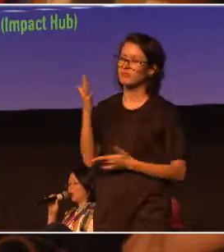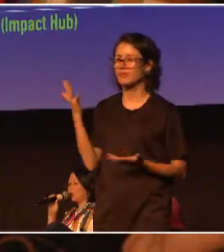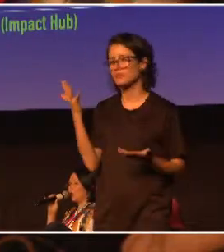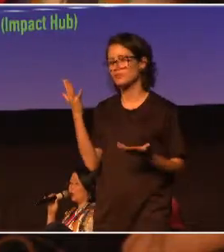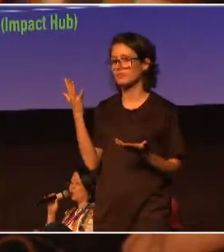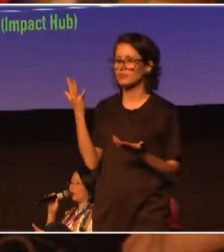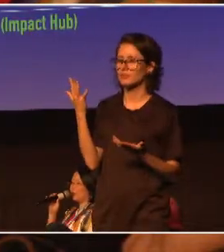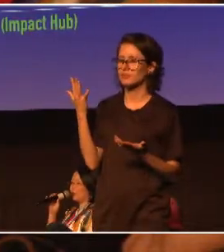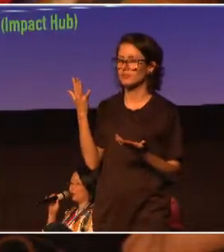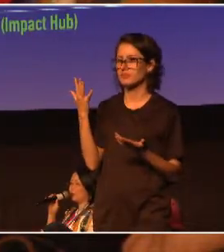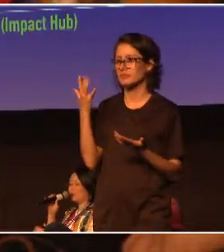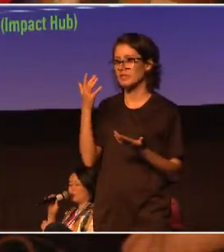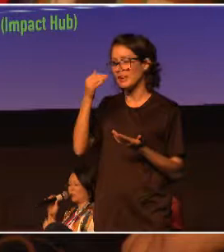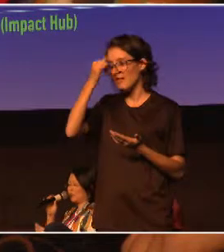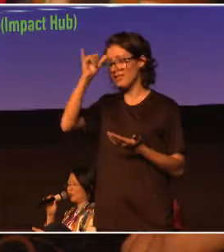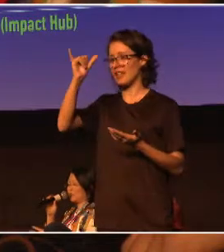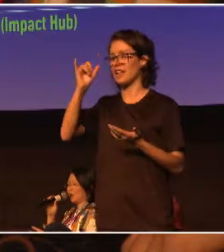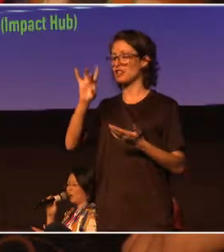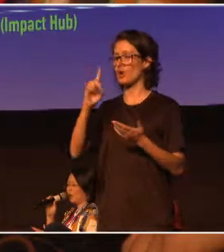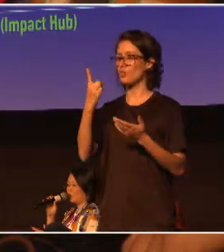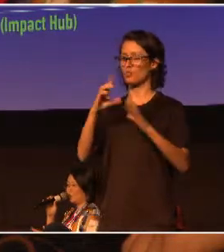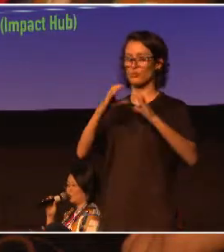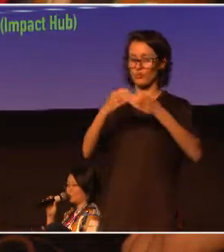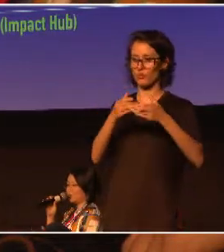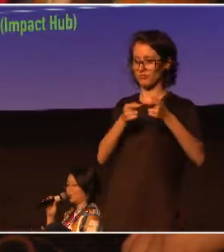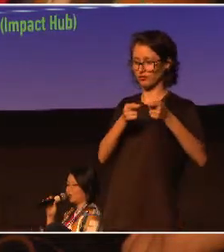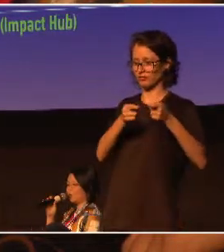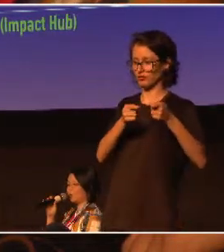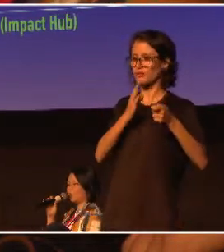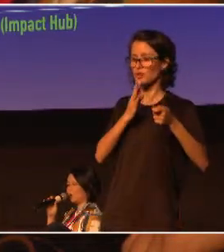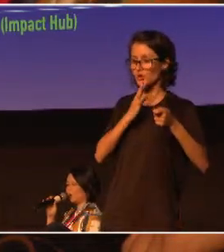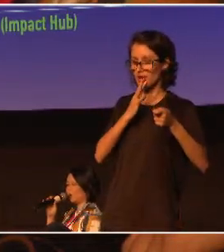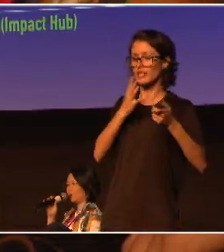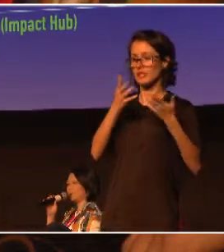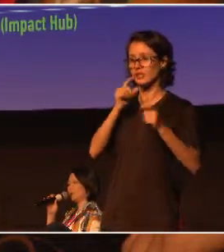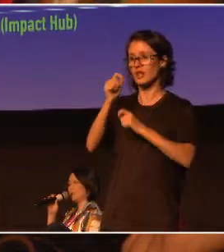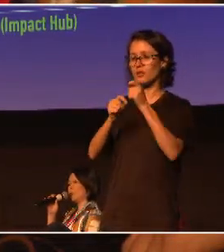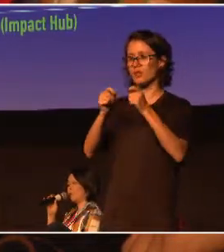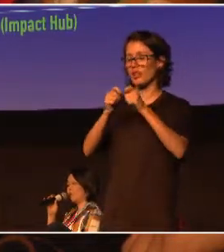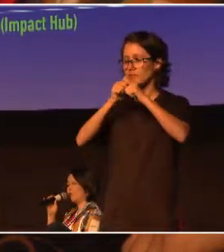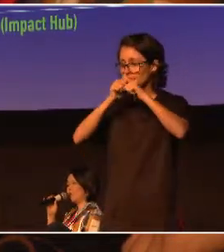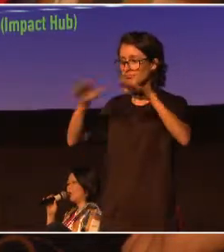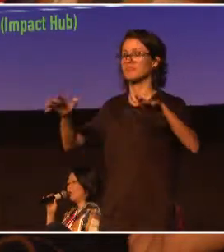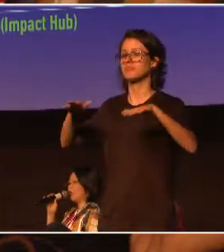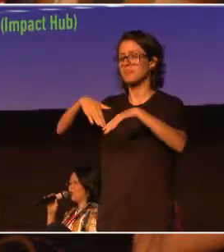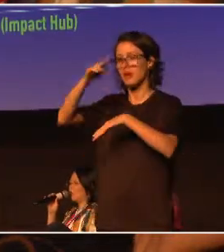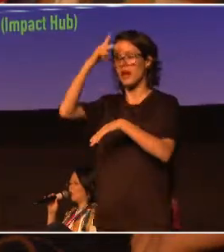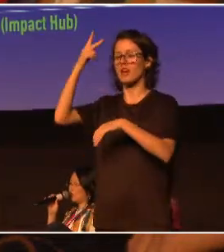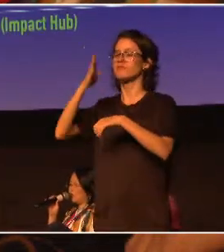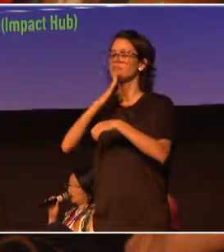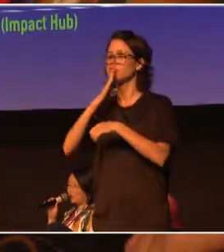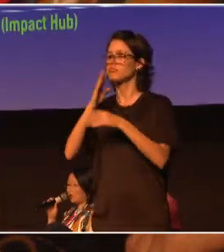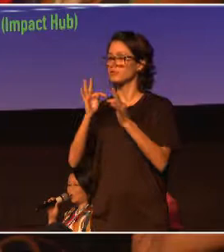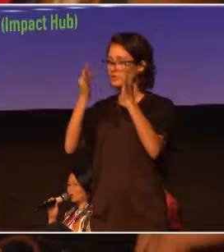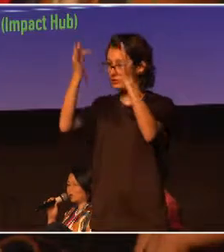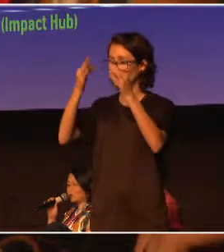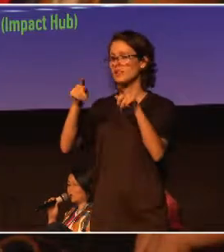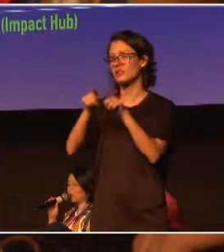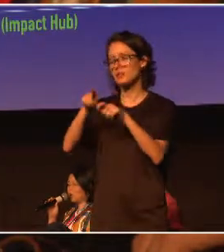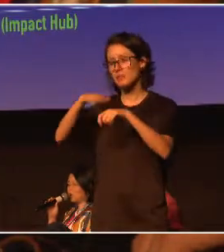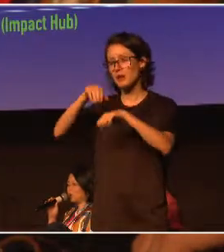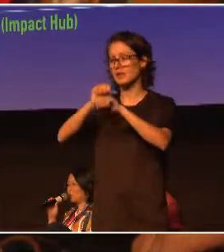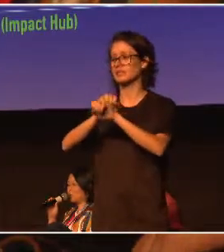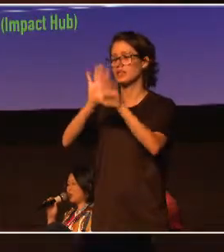de descentralização, vou dizer, um futuro mais distribuído, né, mais inclusivo e com mais transparência